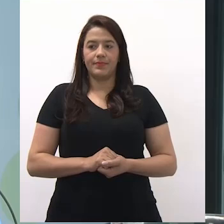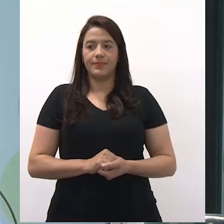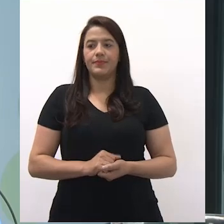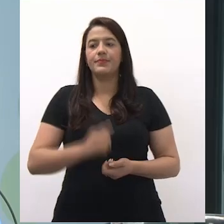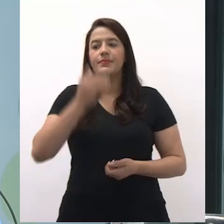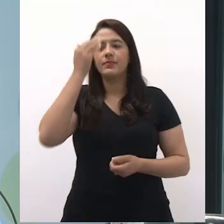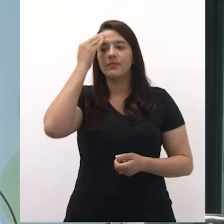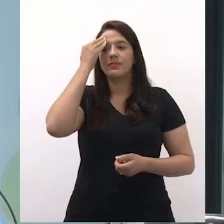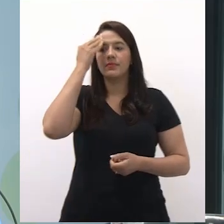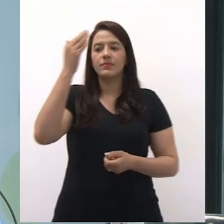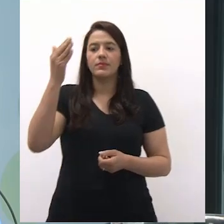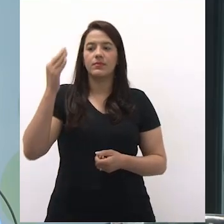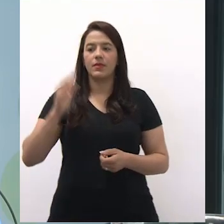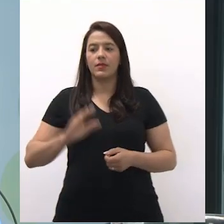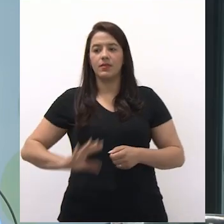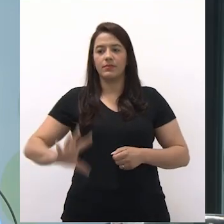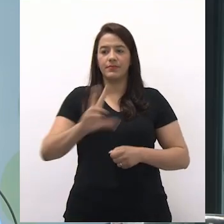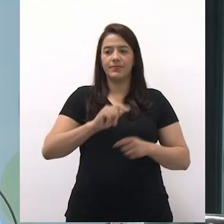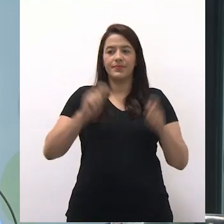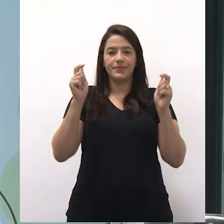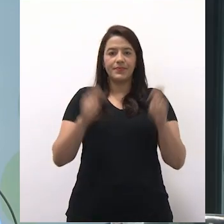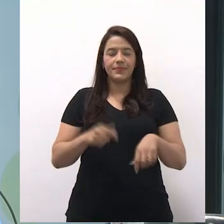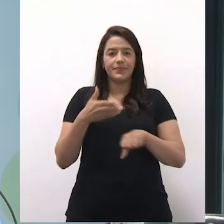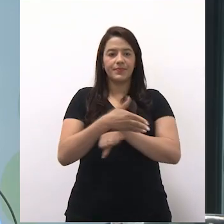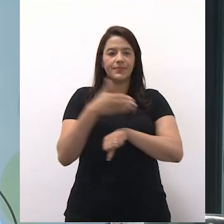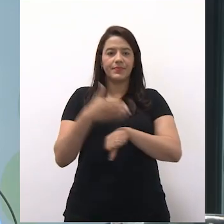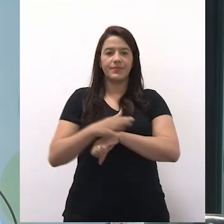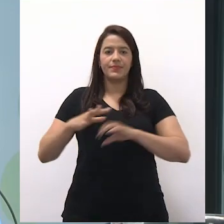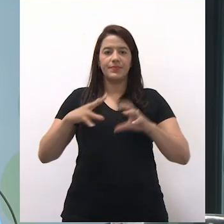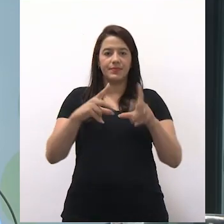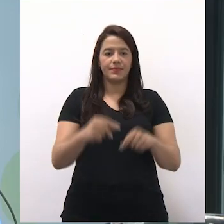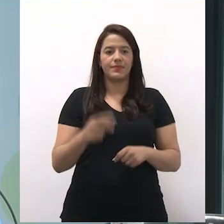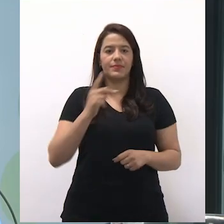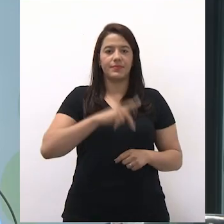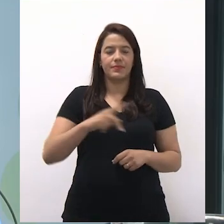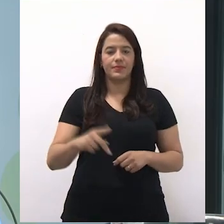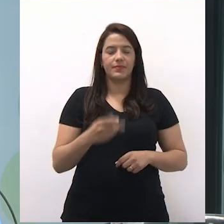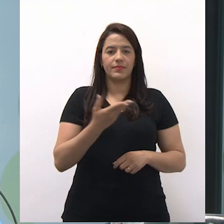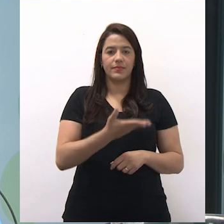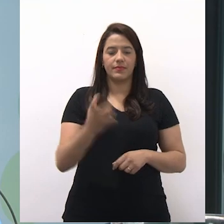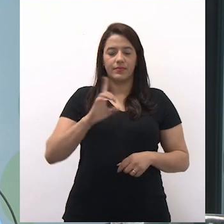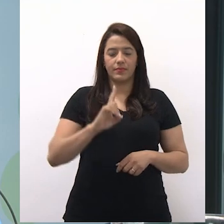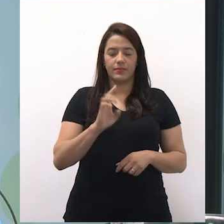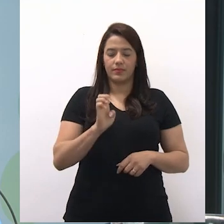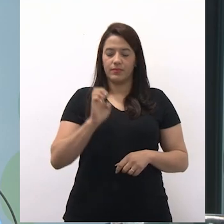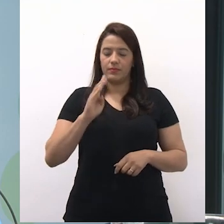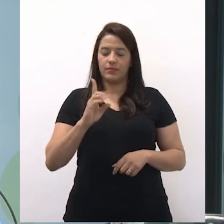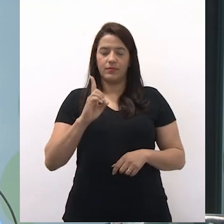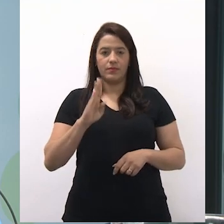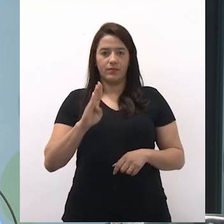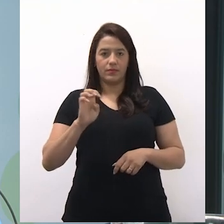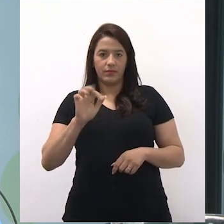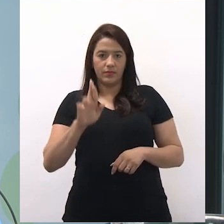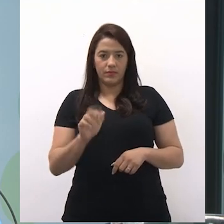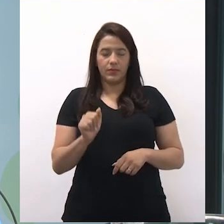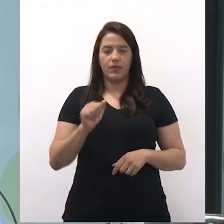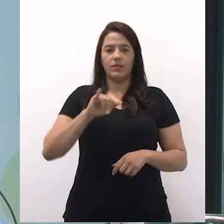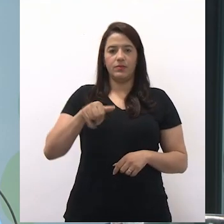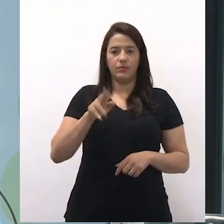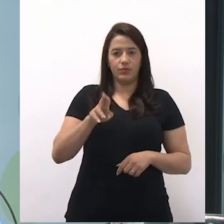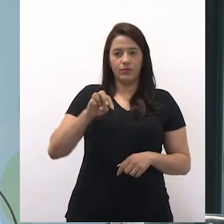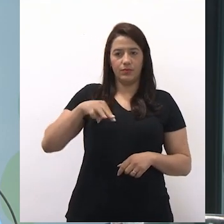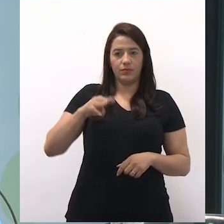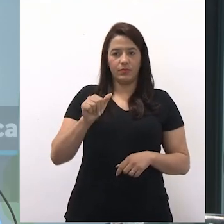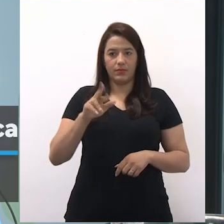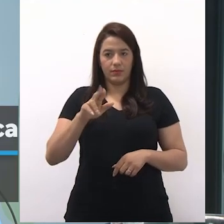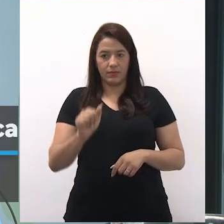obrigado à participação de todos os professores. A professora Débora e a professora Gilmara relataram aqui que